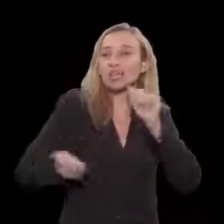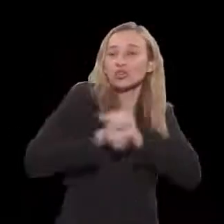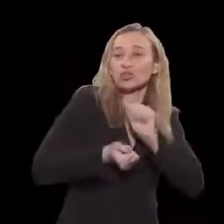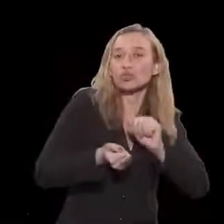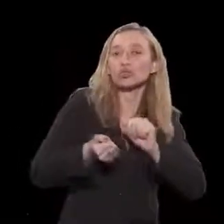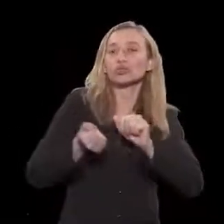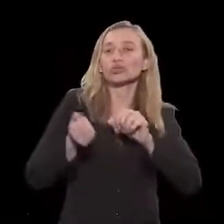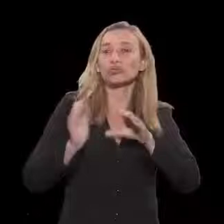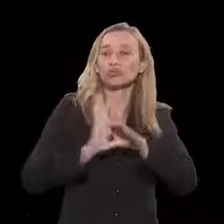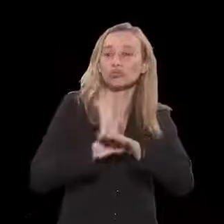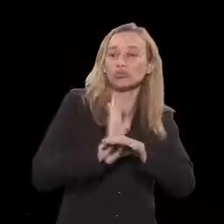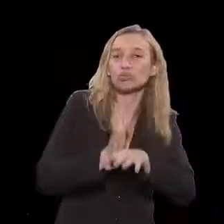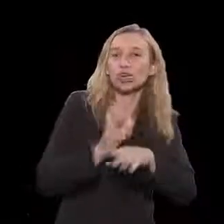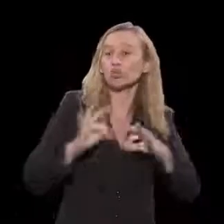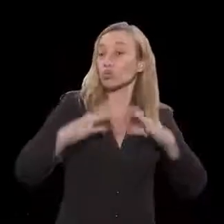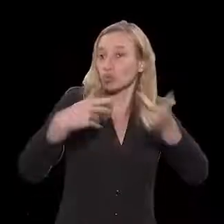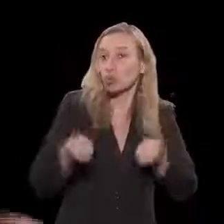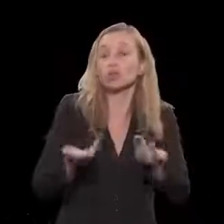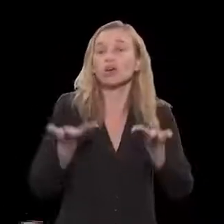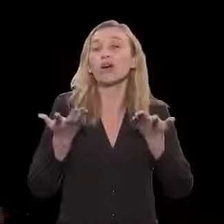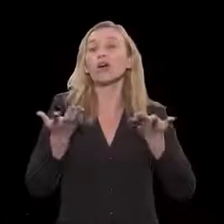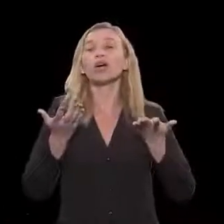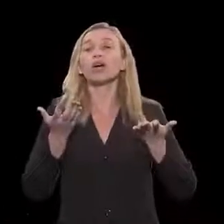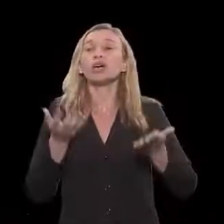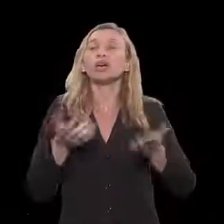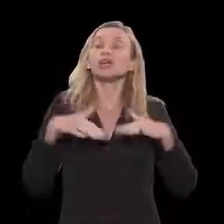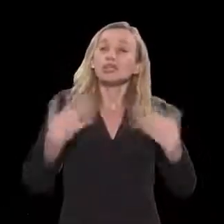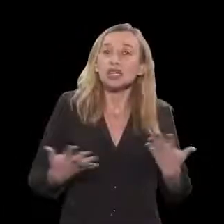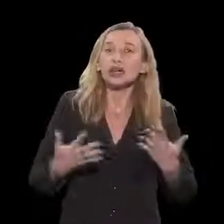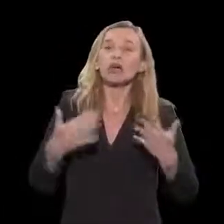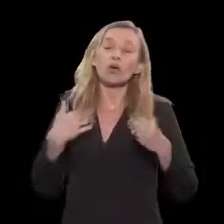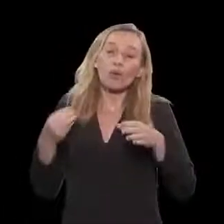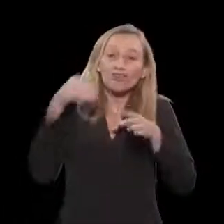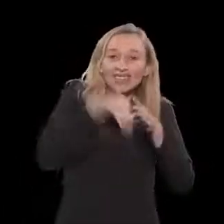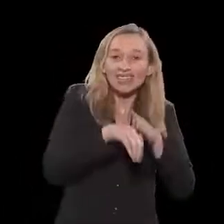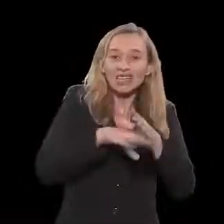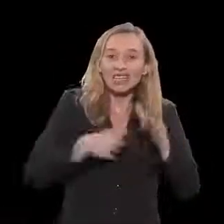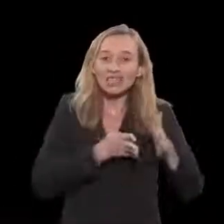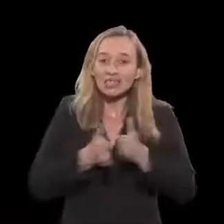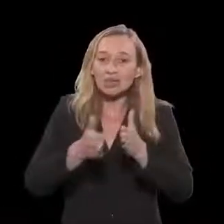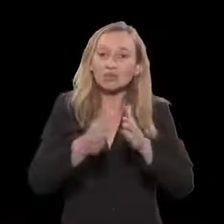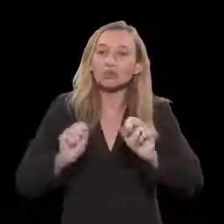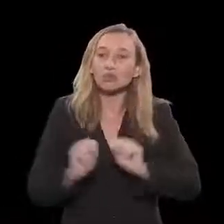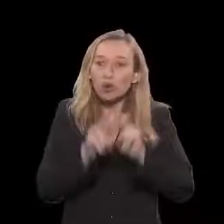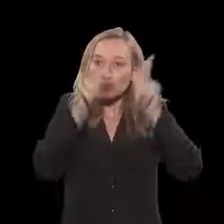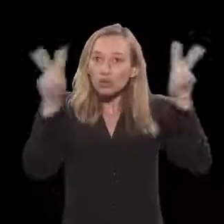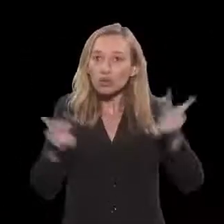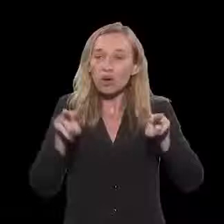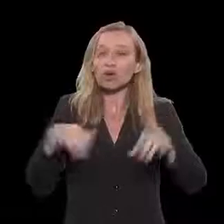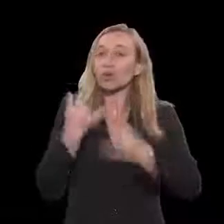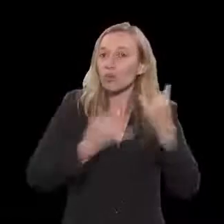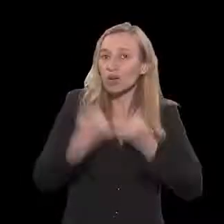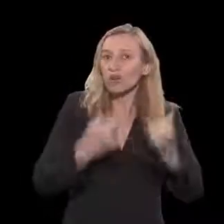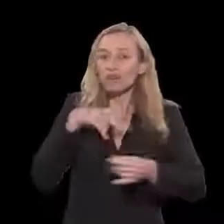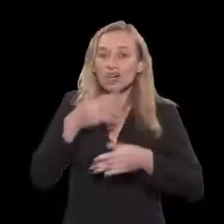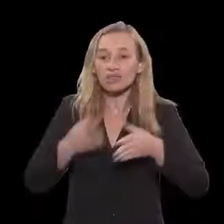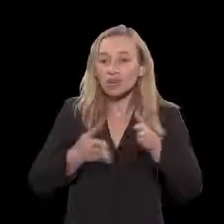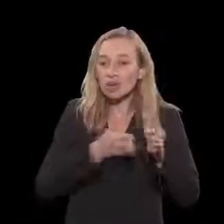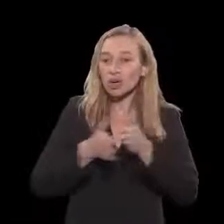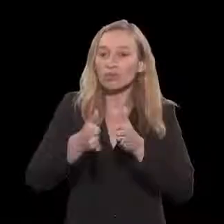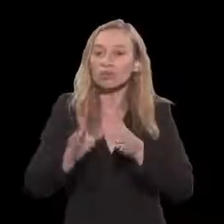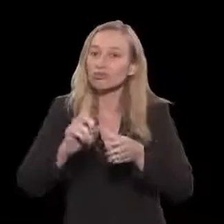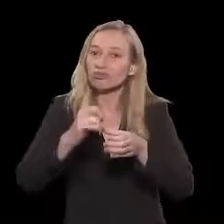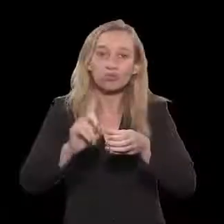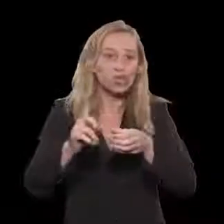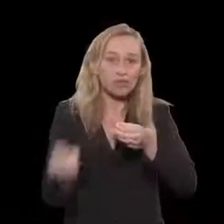a participar da produção como um todo, né? Então, eu me enfiei nesse caminho do audiovisual, que eu brinco dizendo que é um caminho